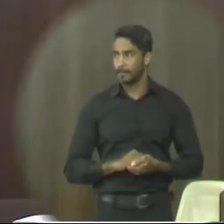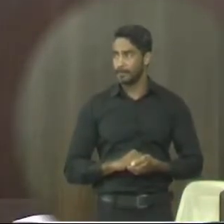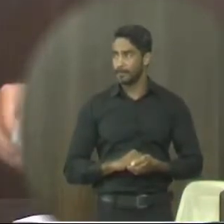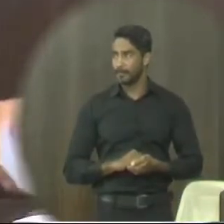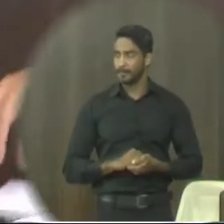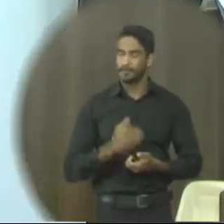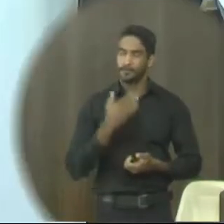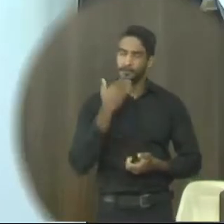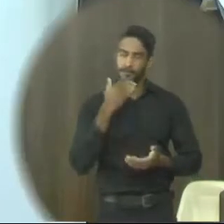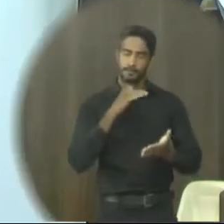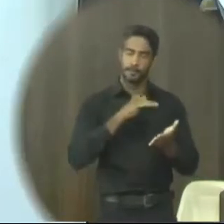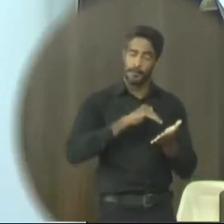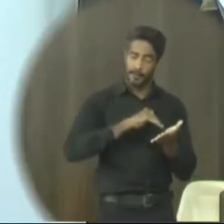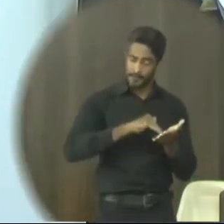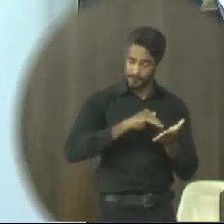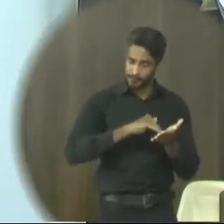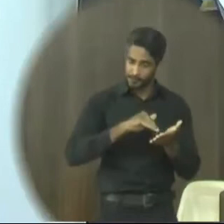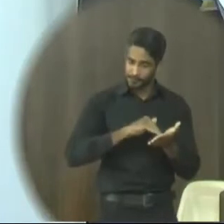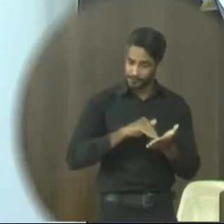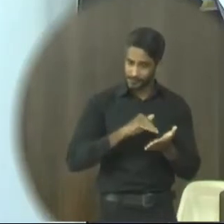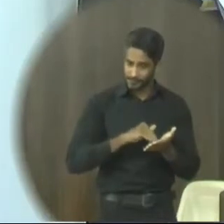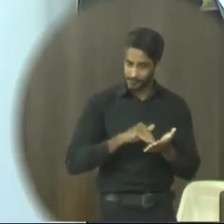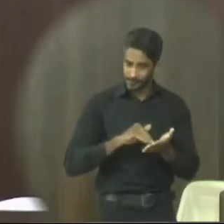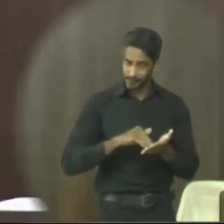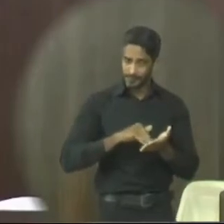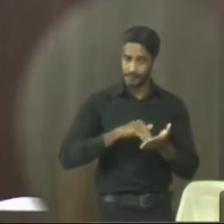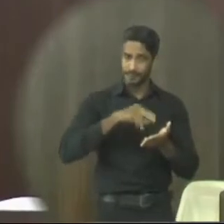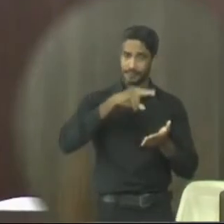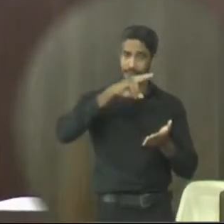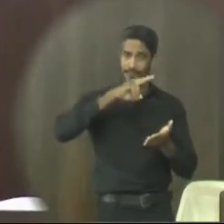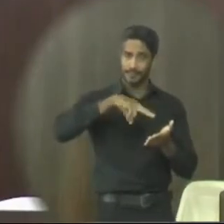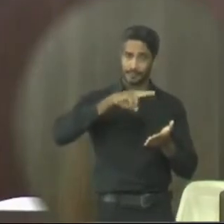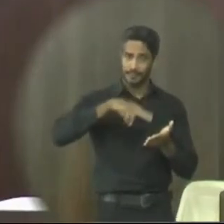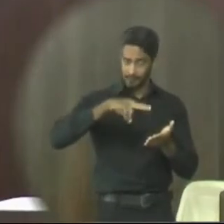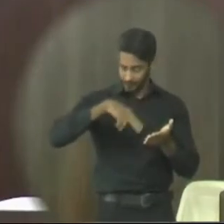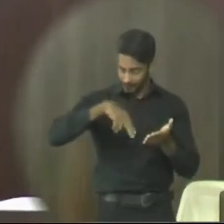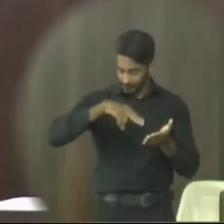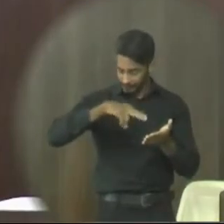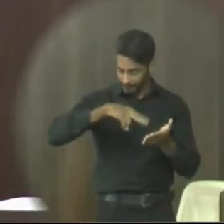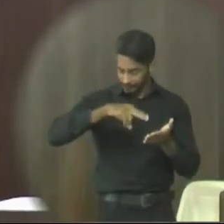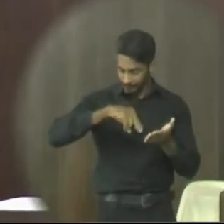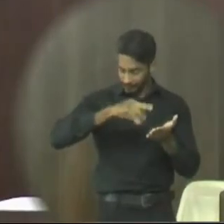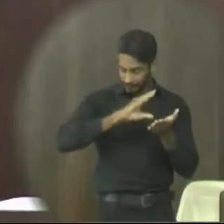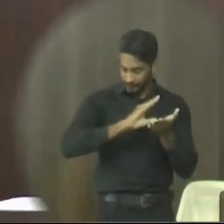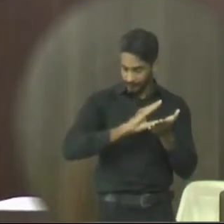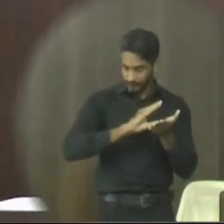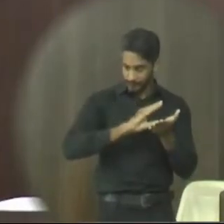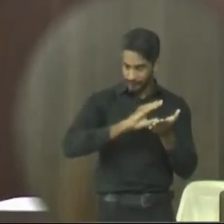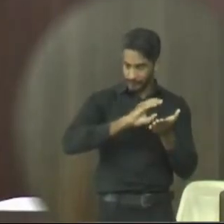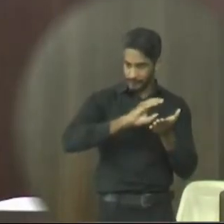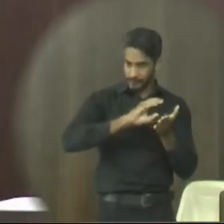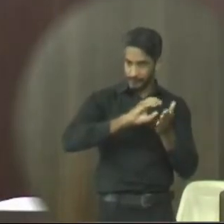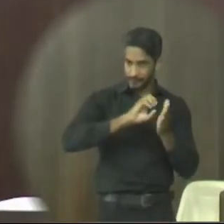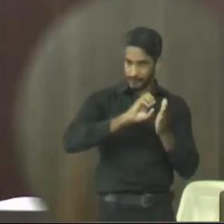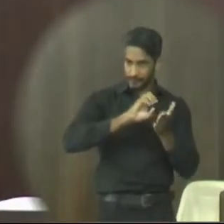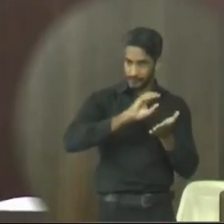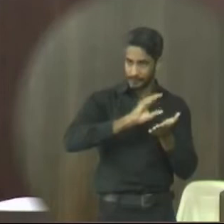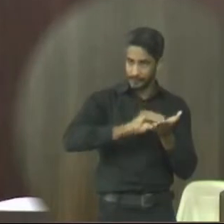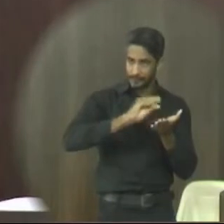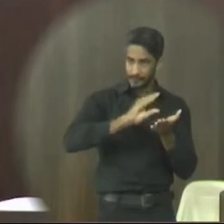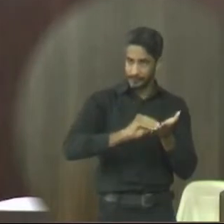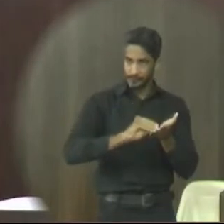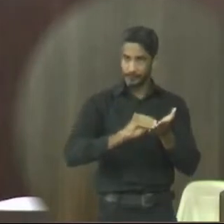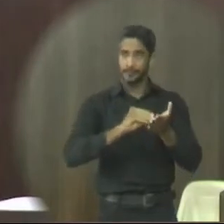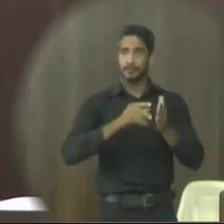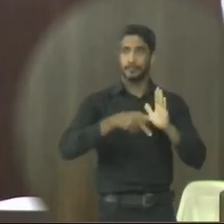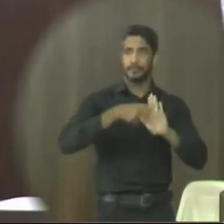Solicito ao secretário que seja feita a leitura da emenda dos projetos 040